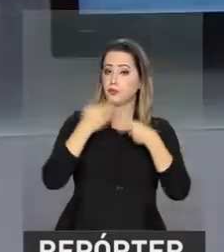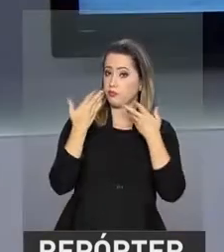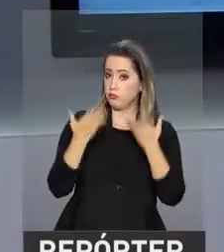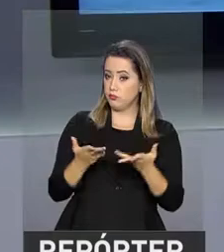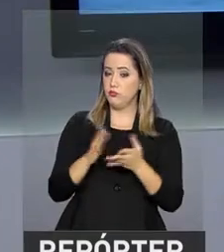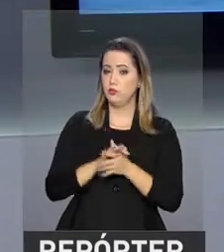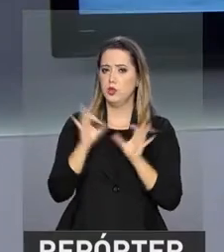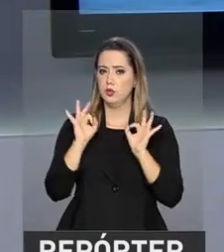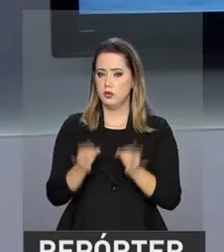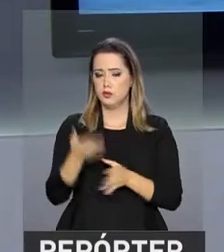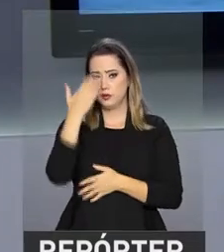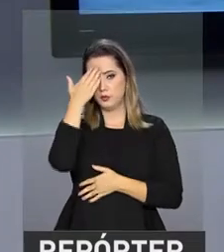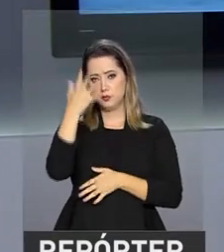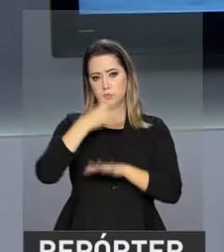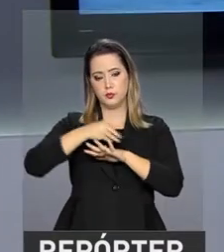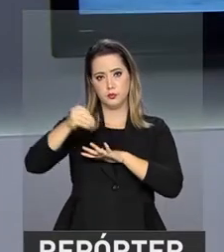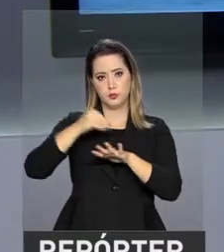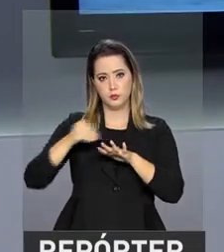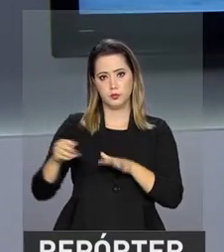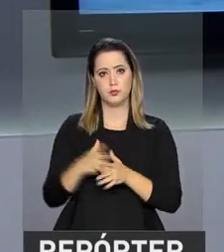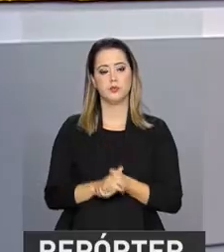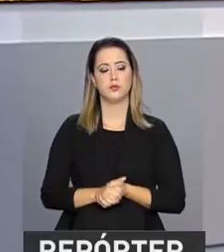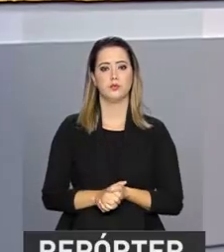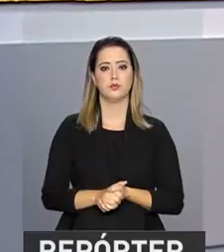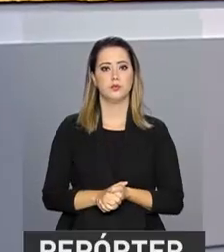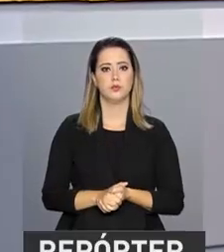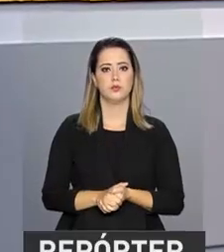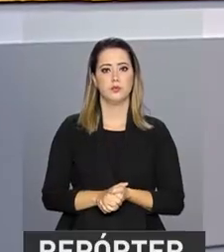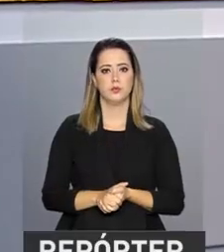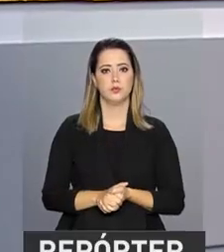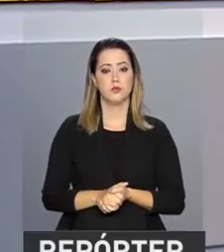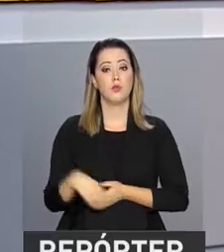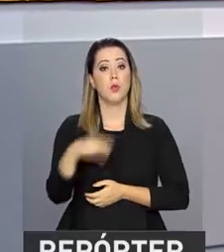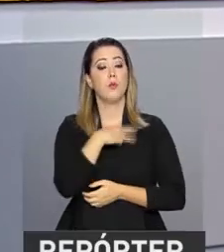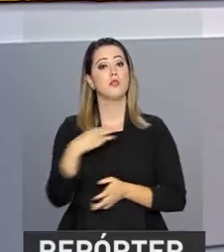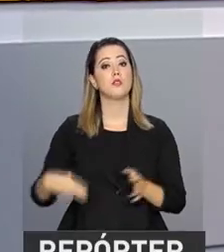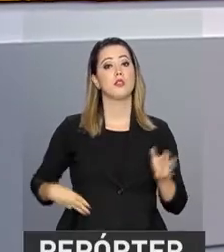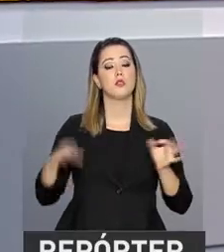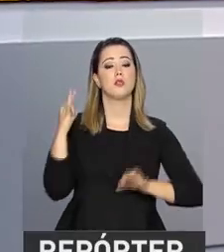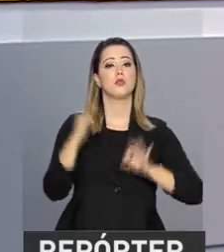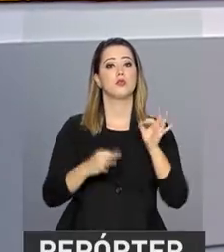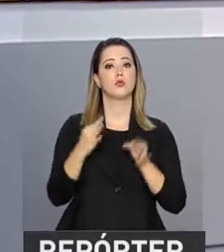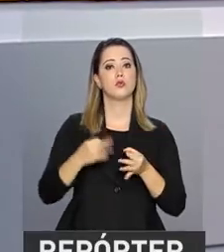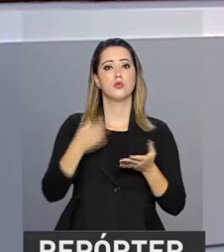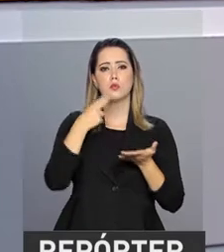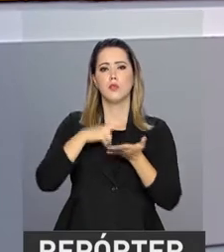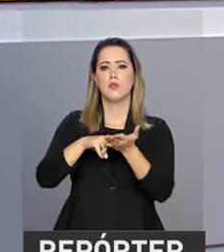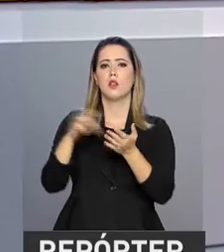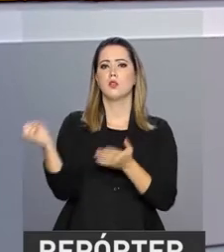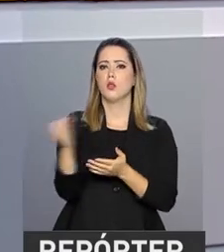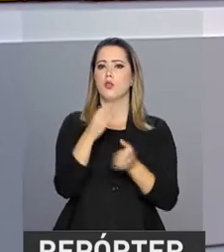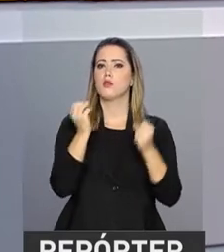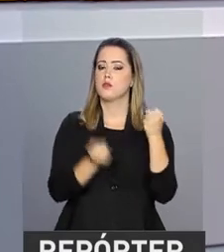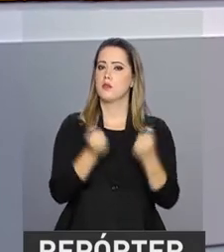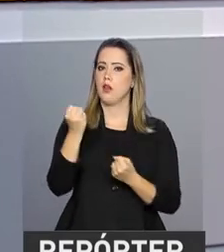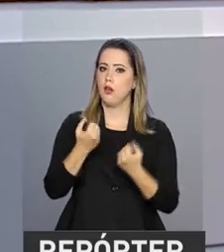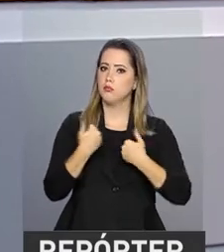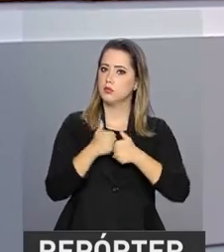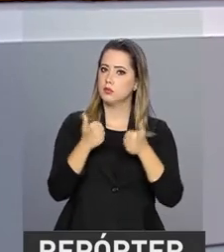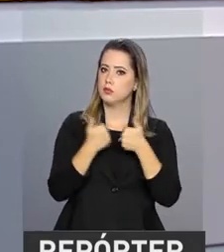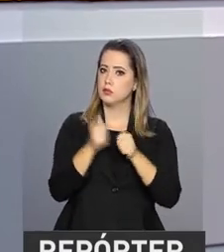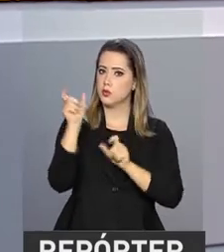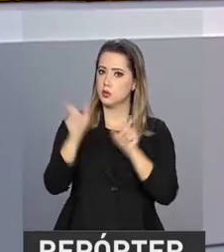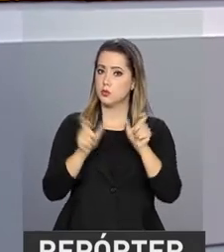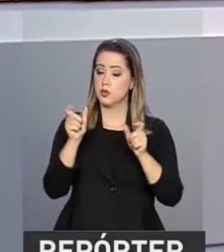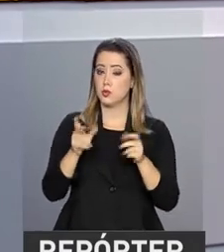está sendo pago obrigado pelas informações o ministério da justiça vai enviar novos veículos para o transporte de presos